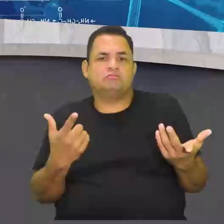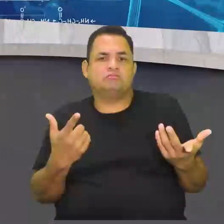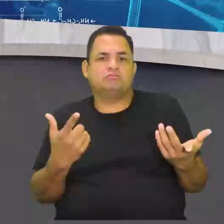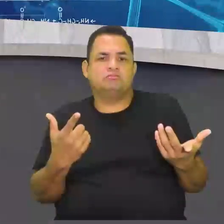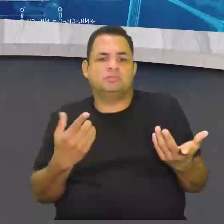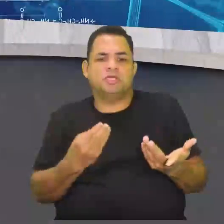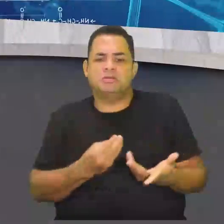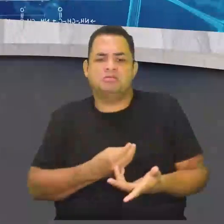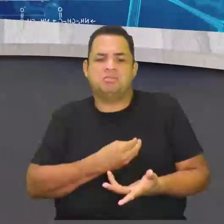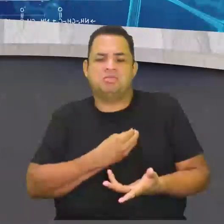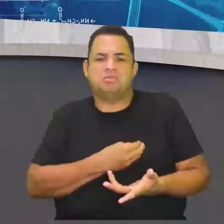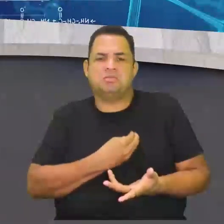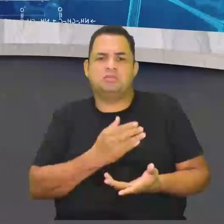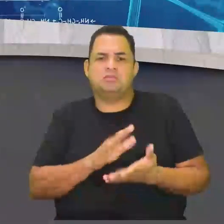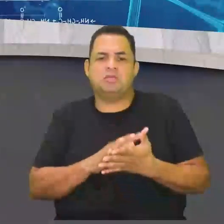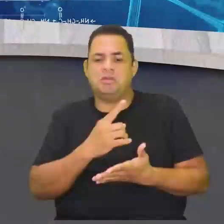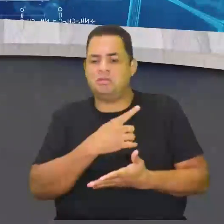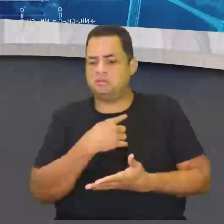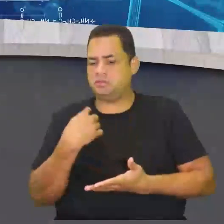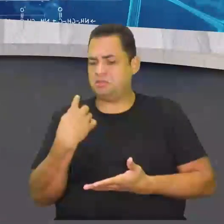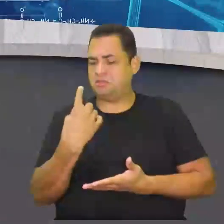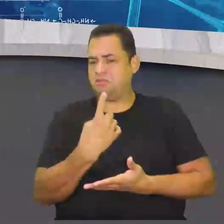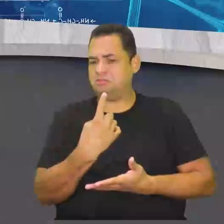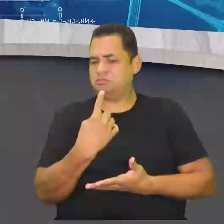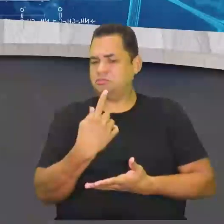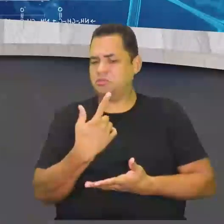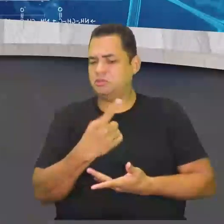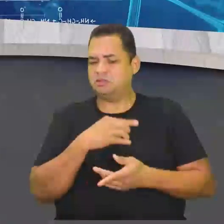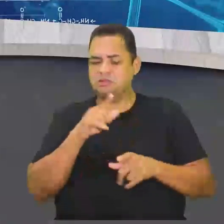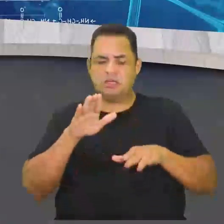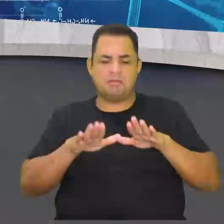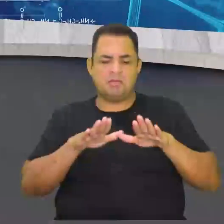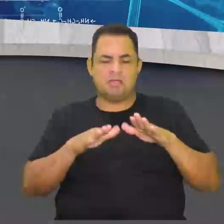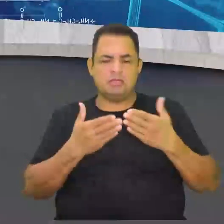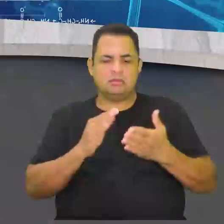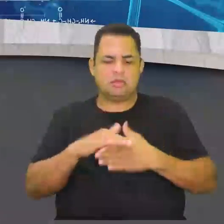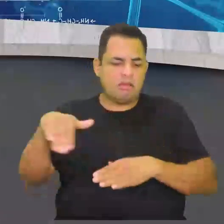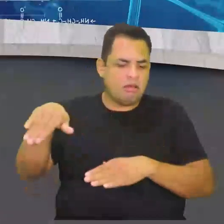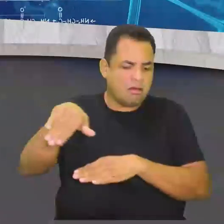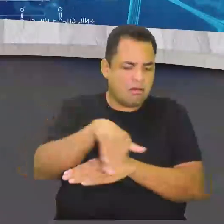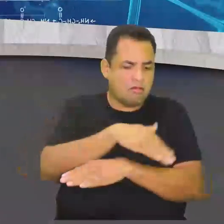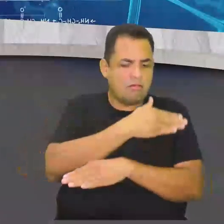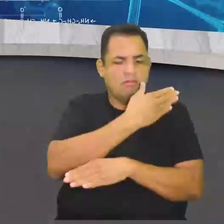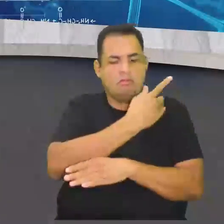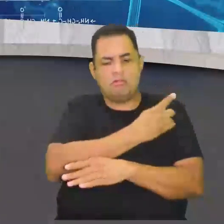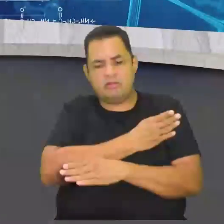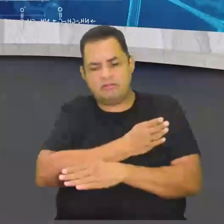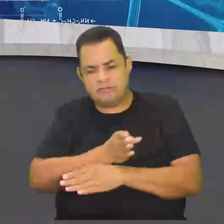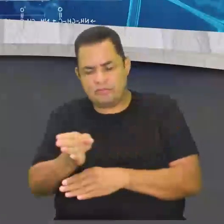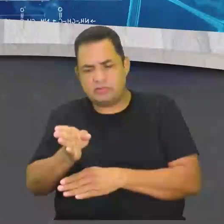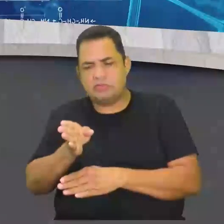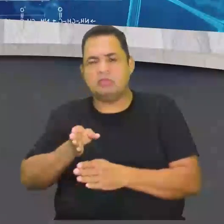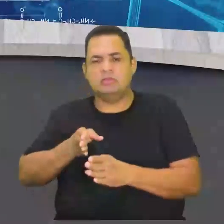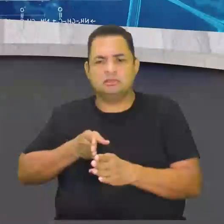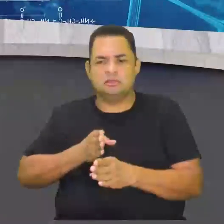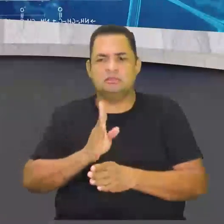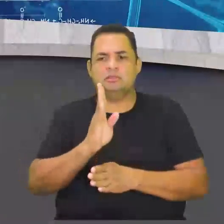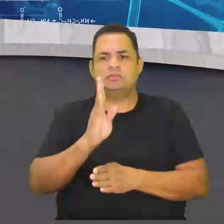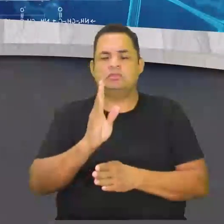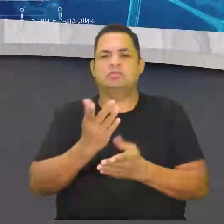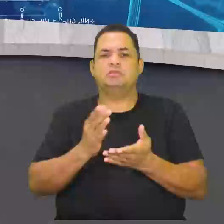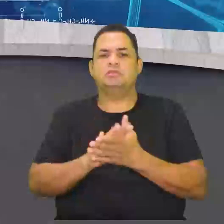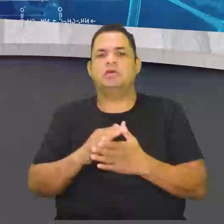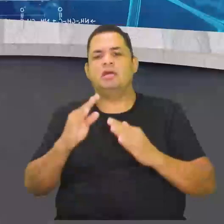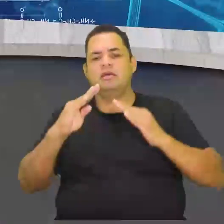nossos líderes? Não, prejudica a vida nossa, que depende daquela via para ir e voltar do trabalho, para ir e voltar